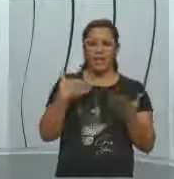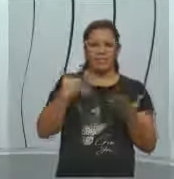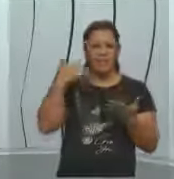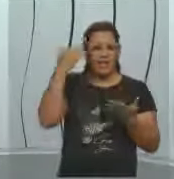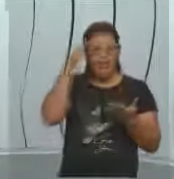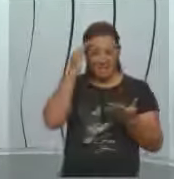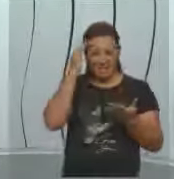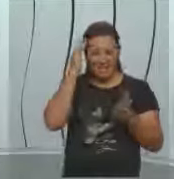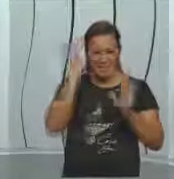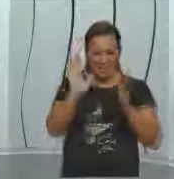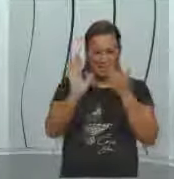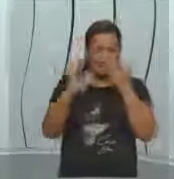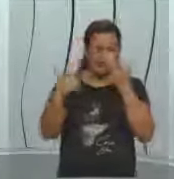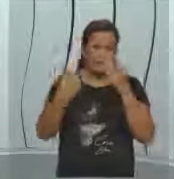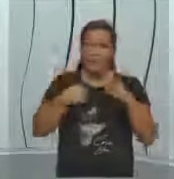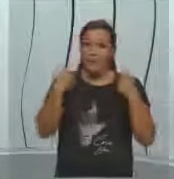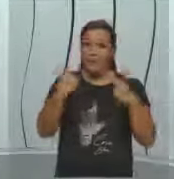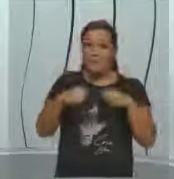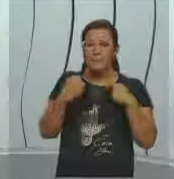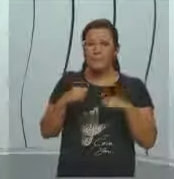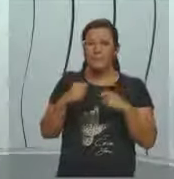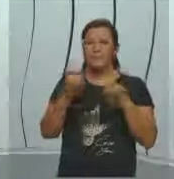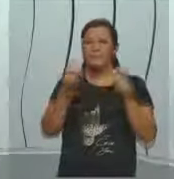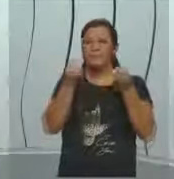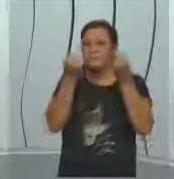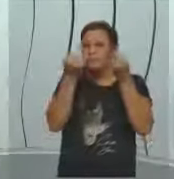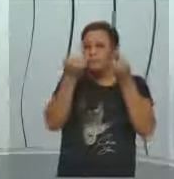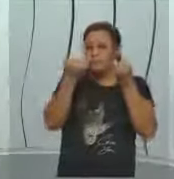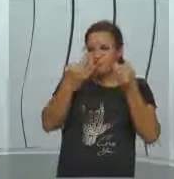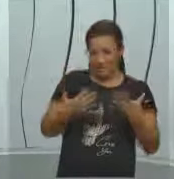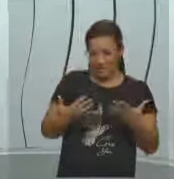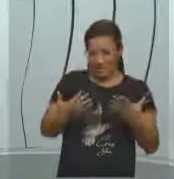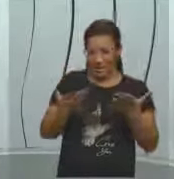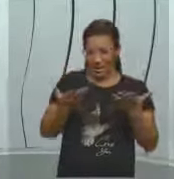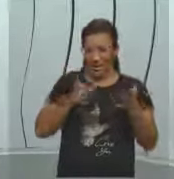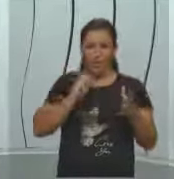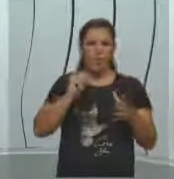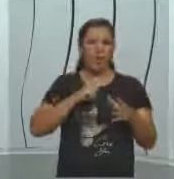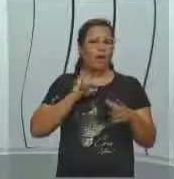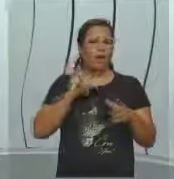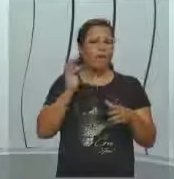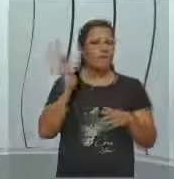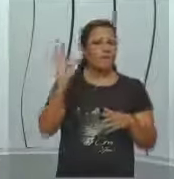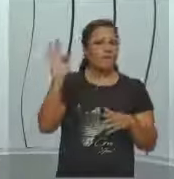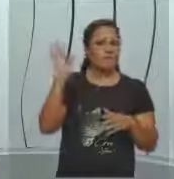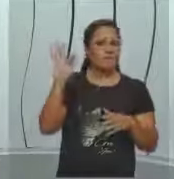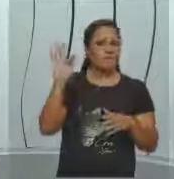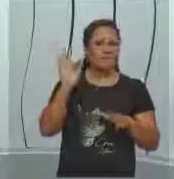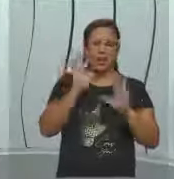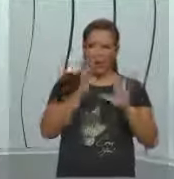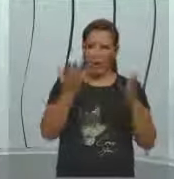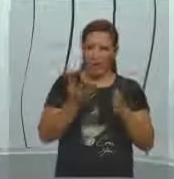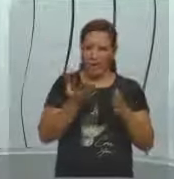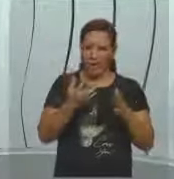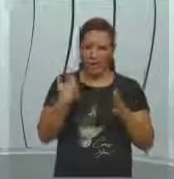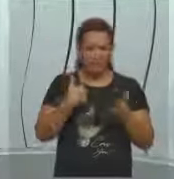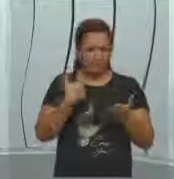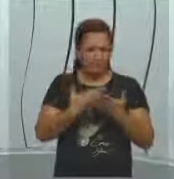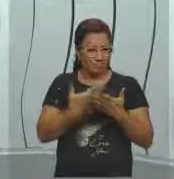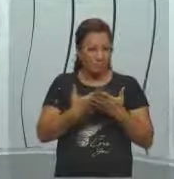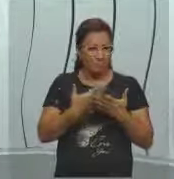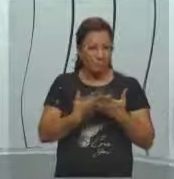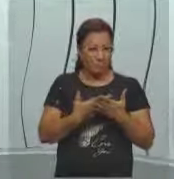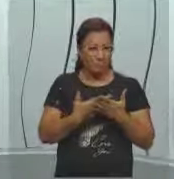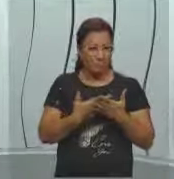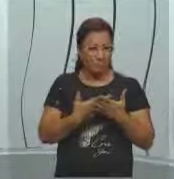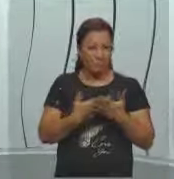tudo isso, a gente precisa definir algumas grandezas físicas. E eu vou começar definindo na aula de hoje o